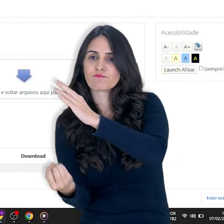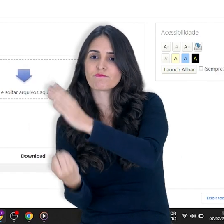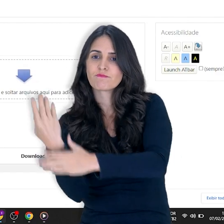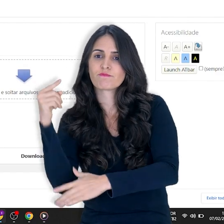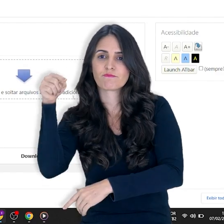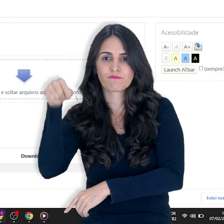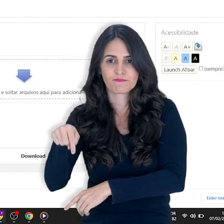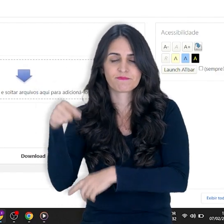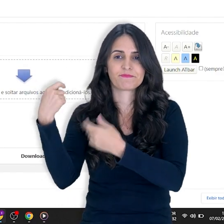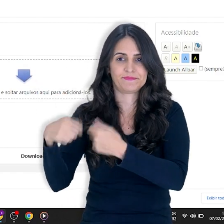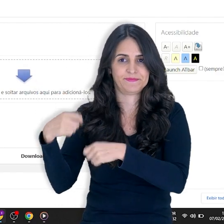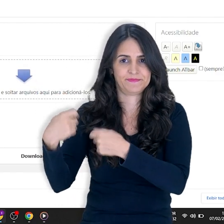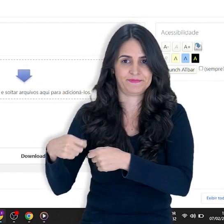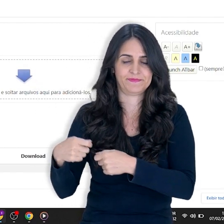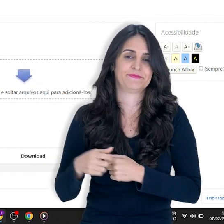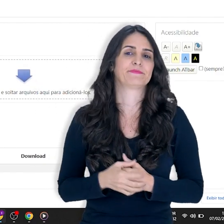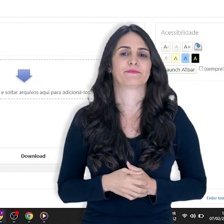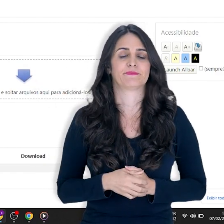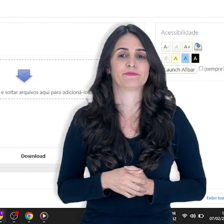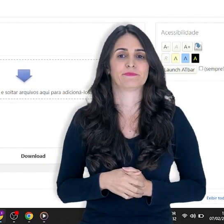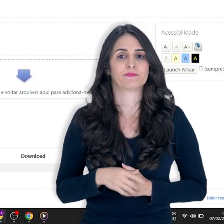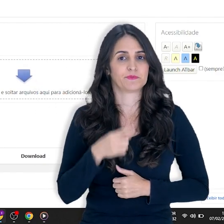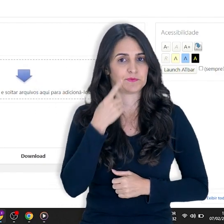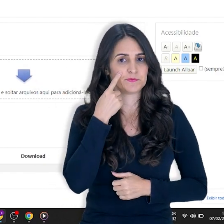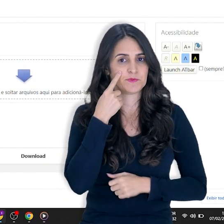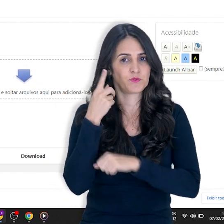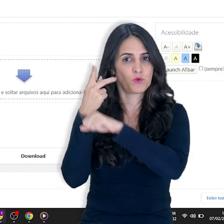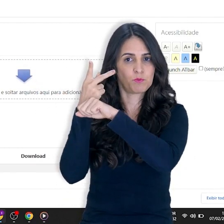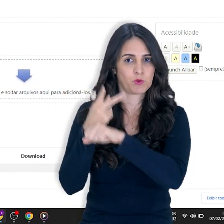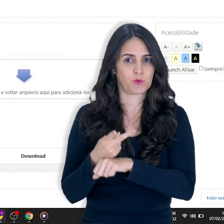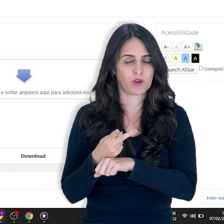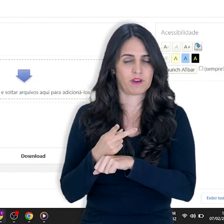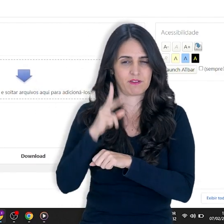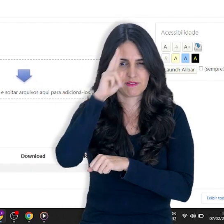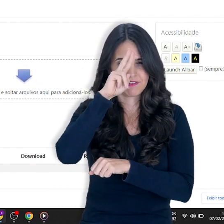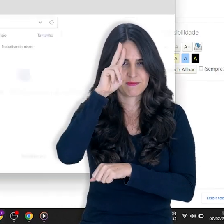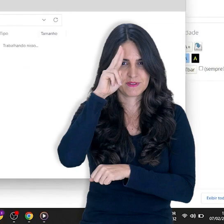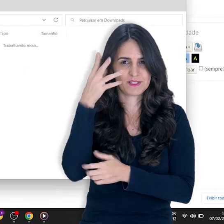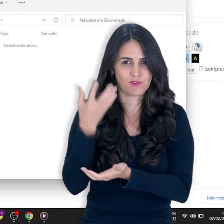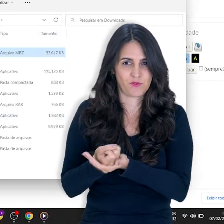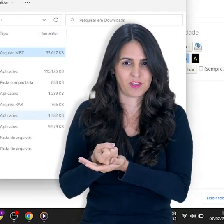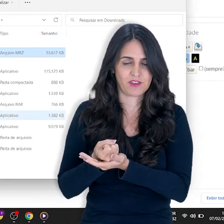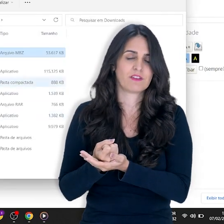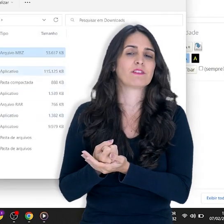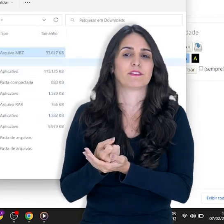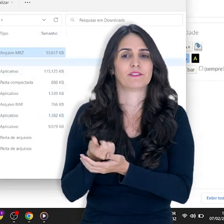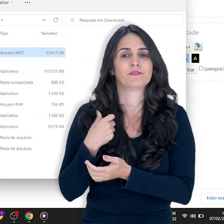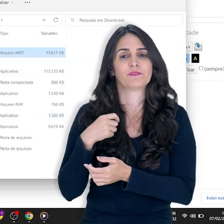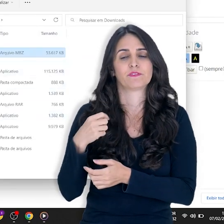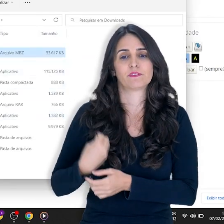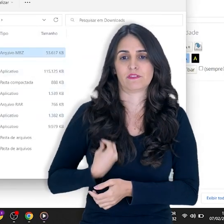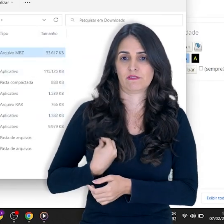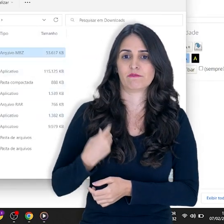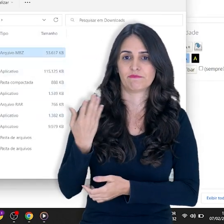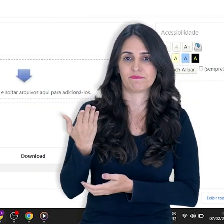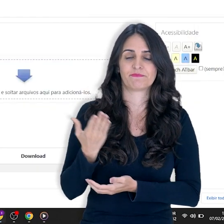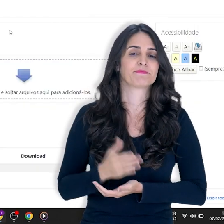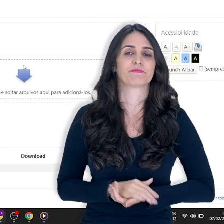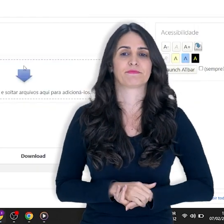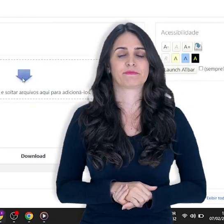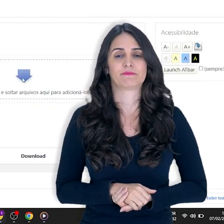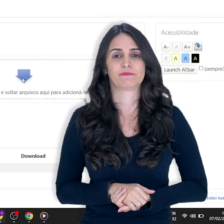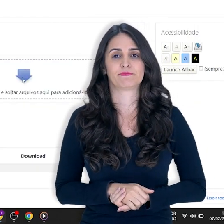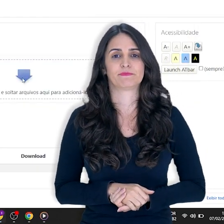fez anteriormente. Tá bom? Deixa eu ver aqui qual que é a pasta que a gente colocou ela. Está aqui na pasta